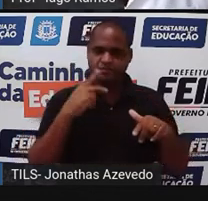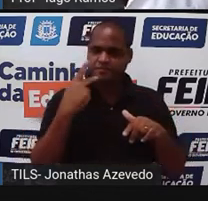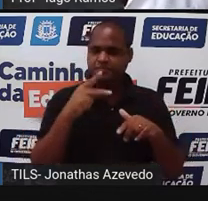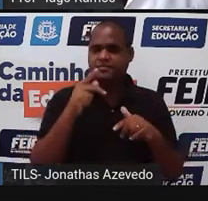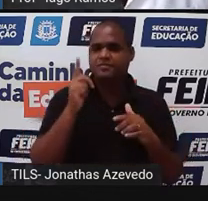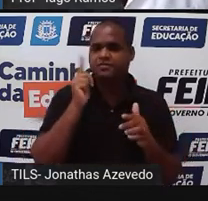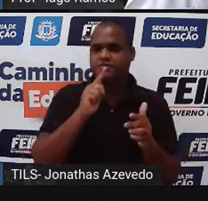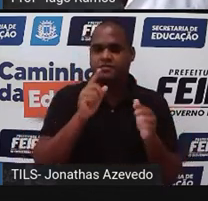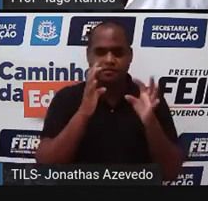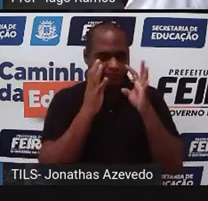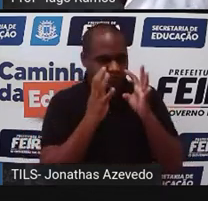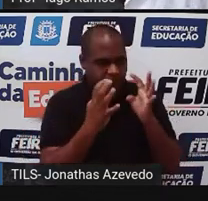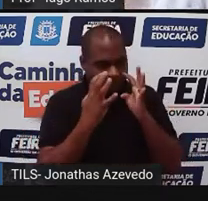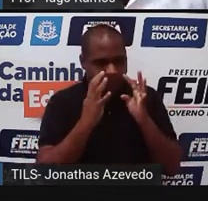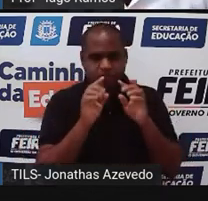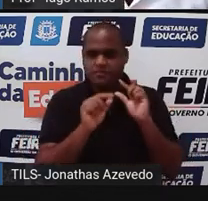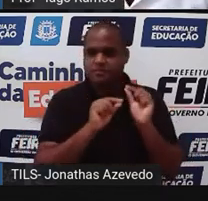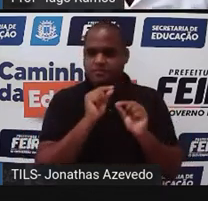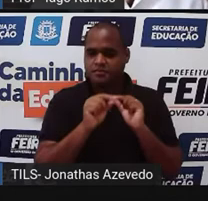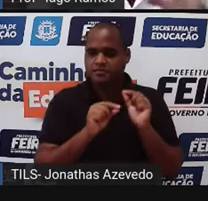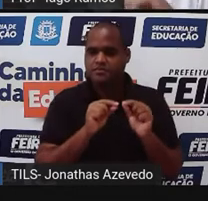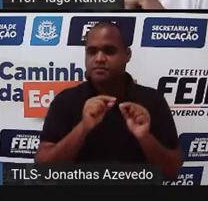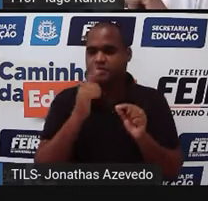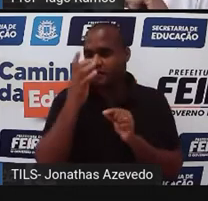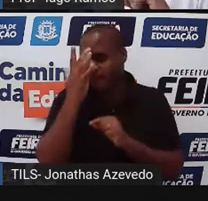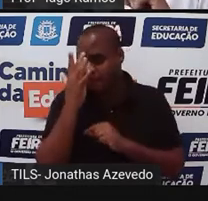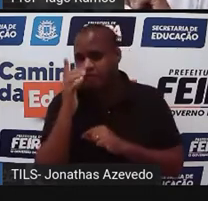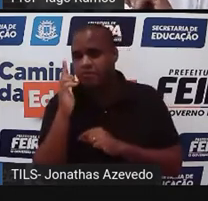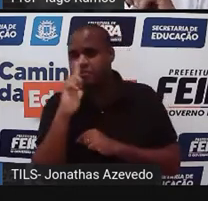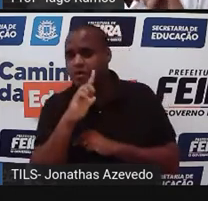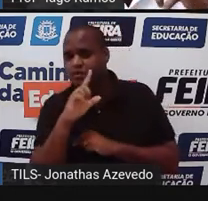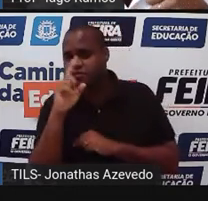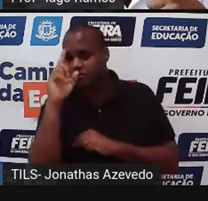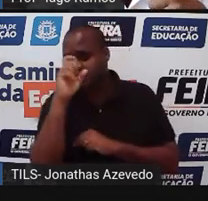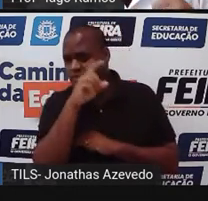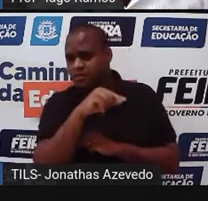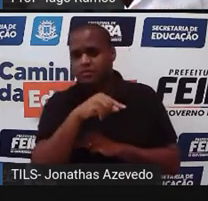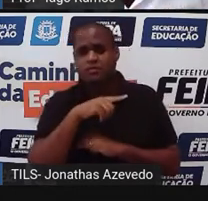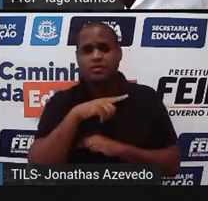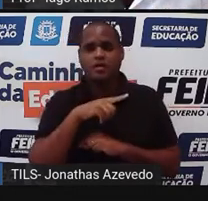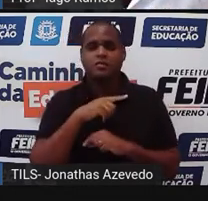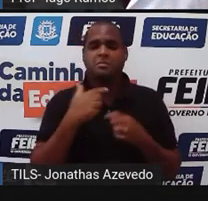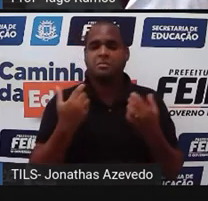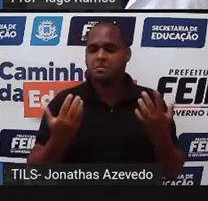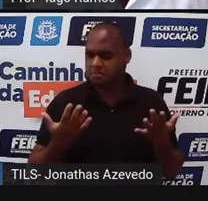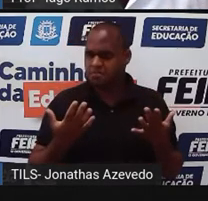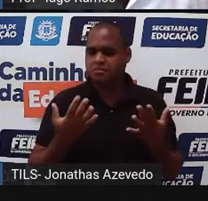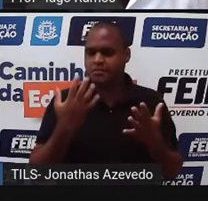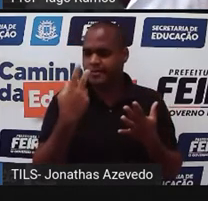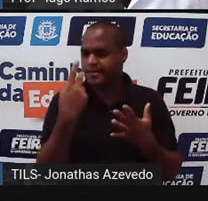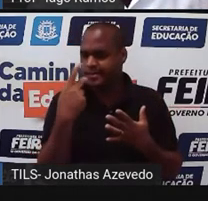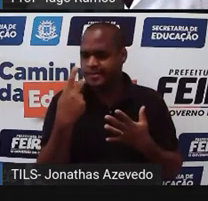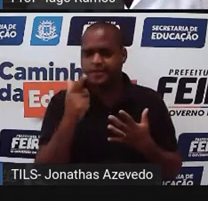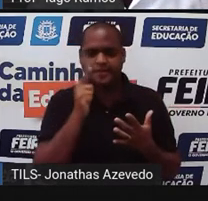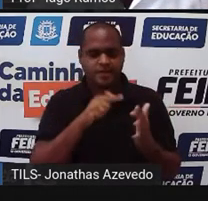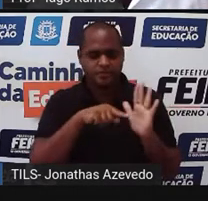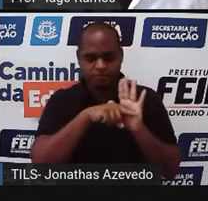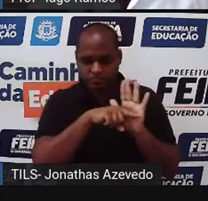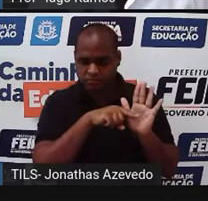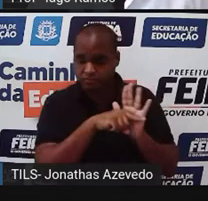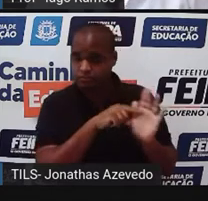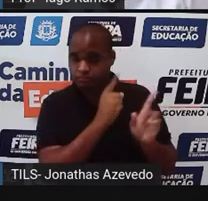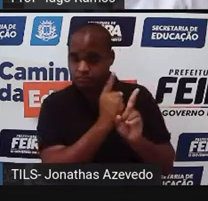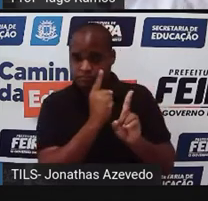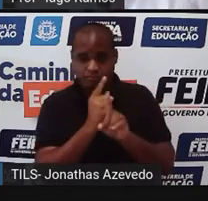onde é que você tem que prestar mais atenção onde é que tá sendo mais fácil onde é que foi mais difícil tá bom isso é você fazendo uma avaliação